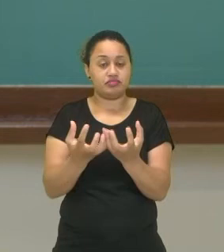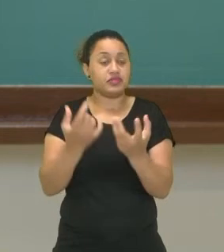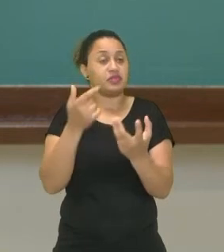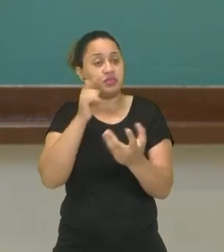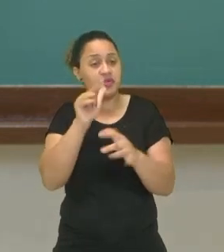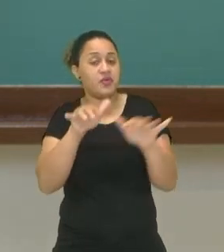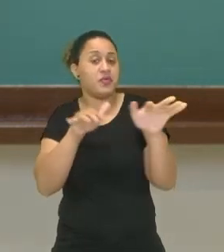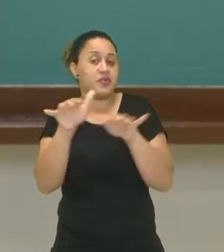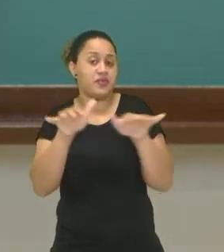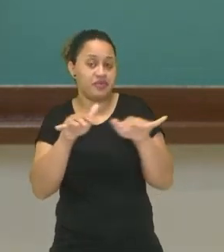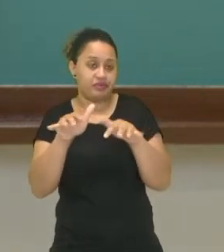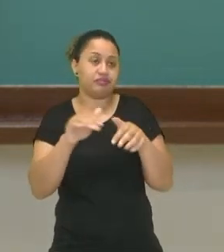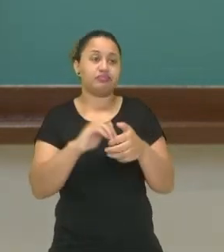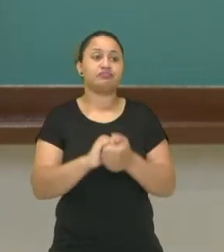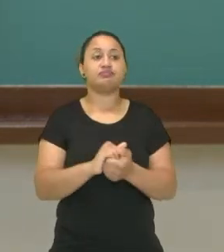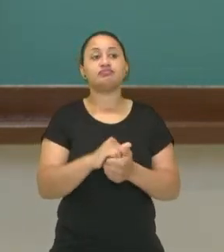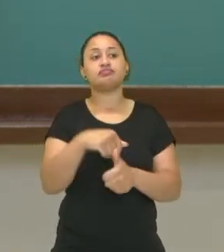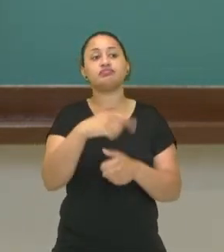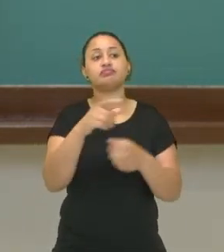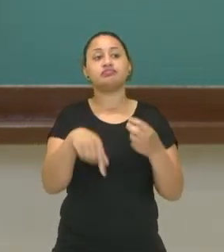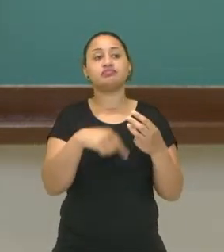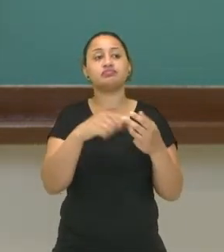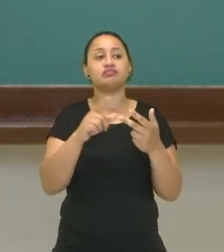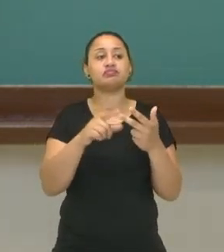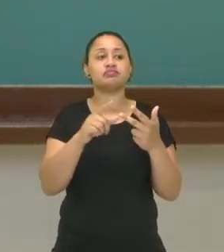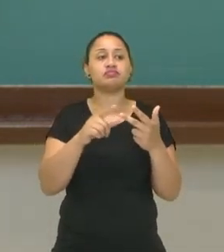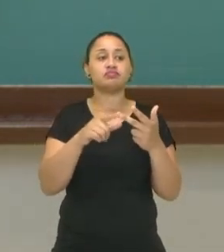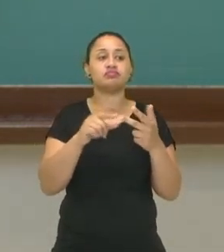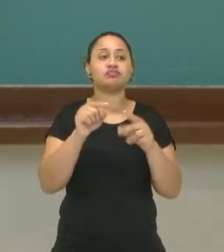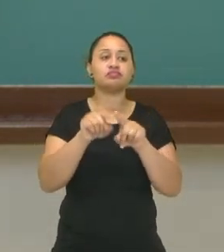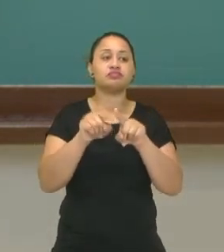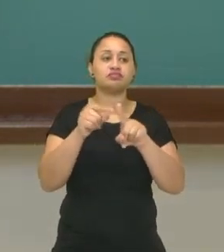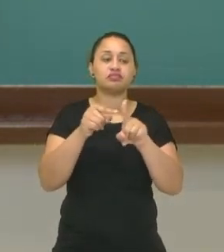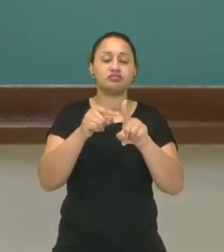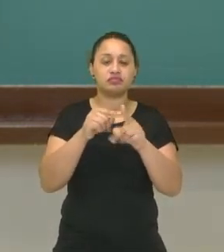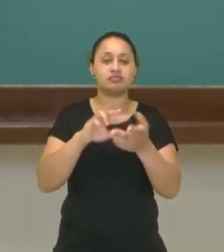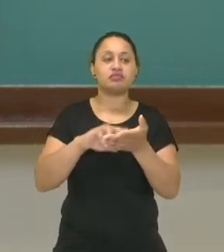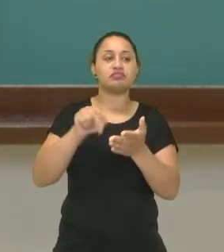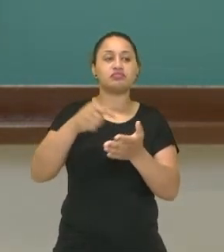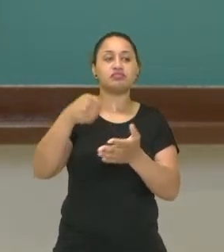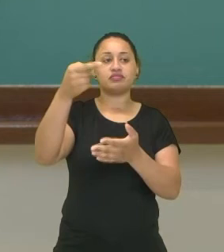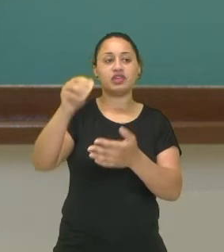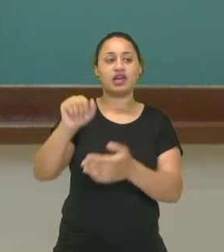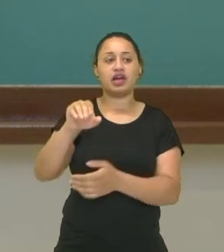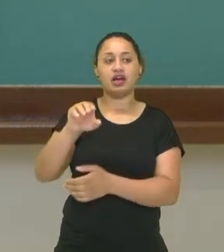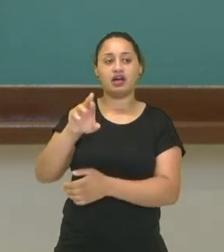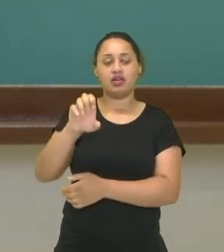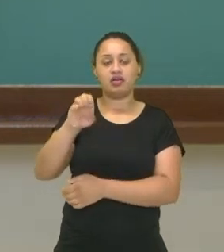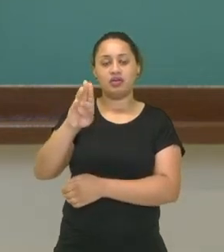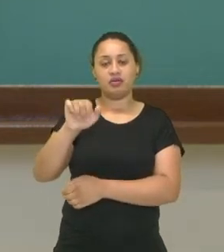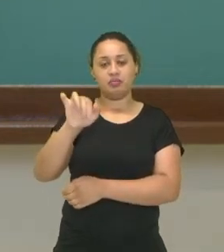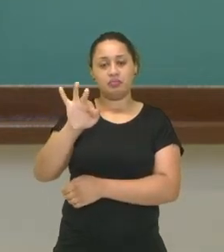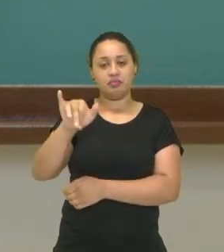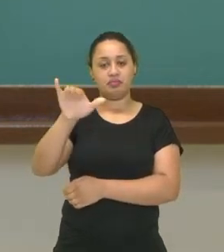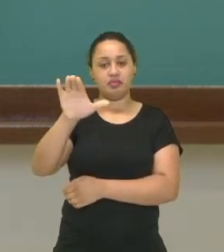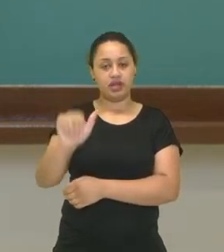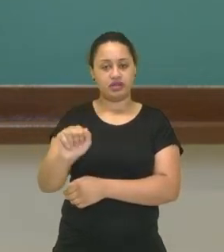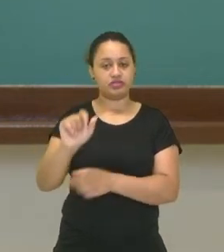movimentos. E a ginástica acrobática, que é você realizar